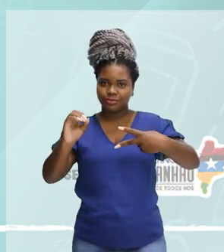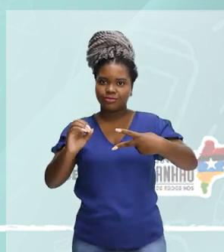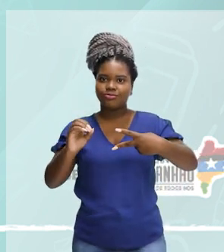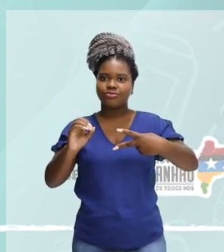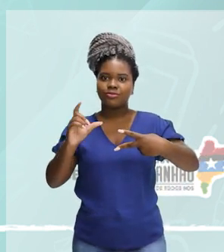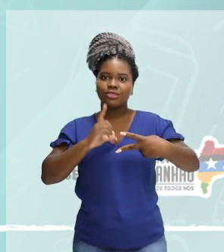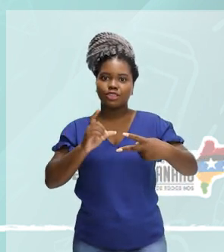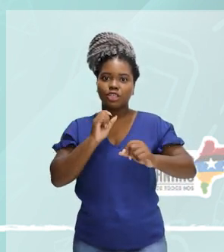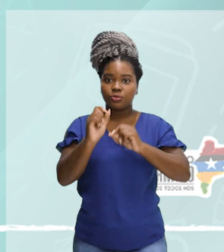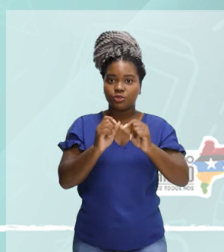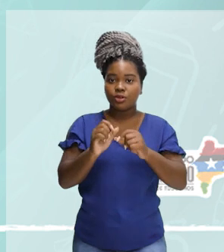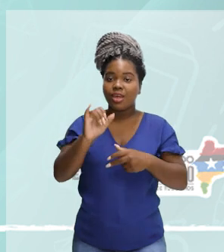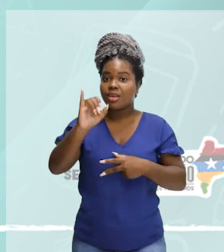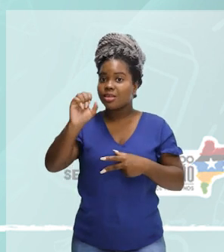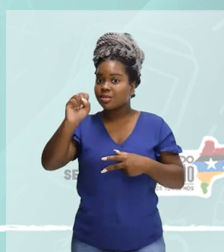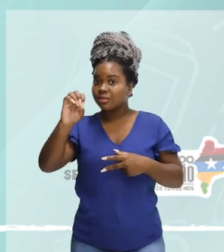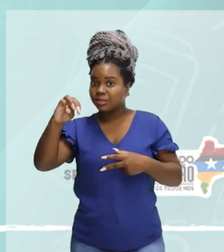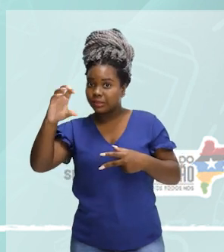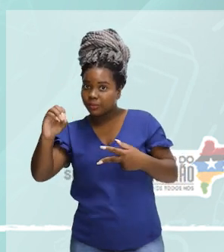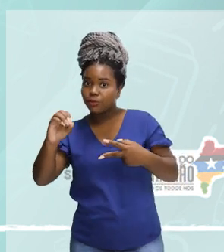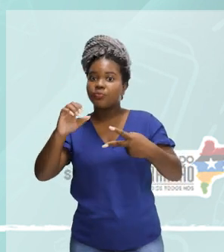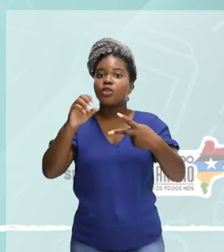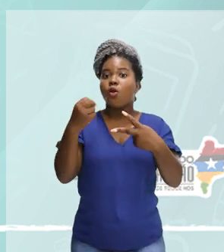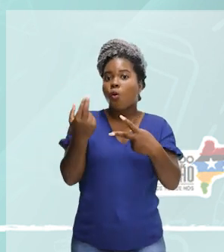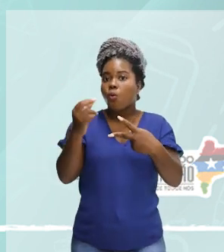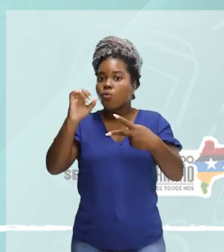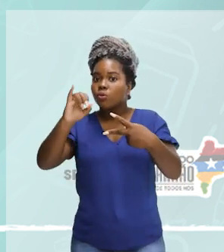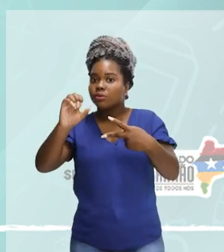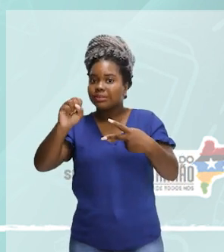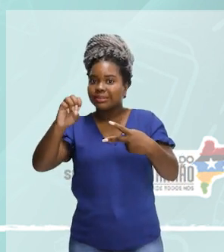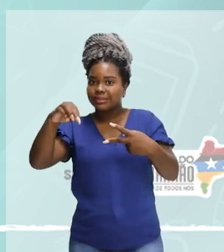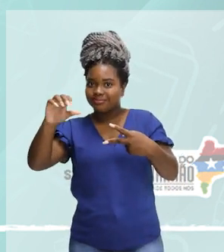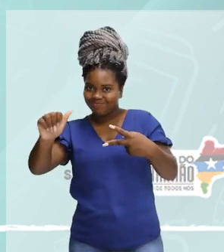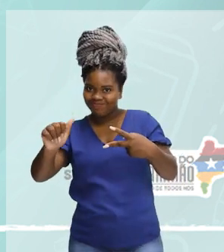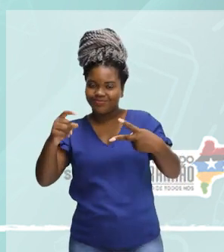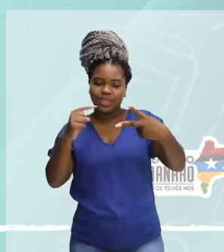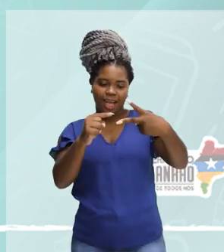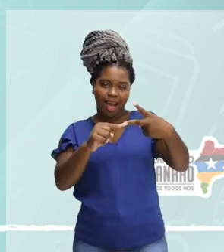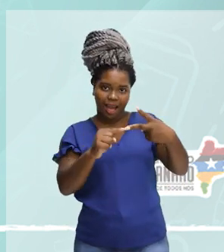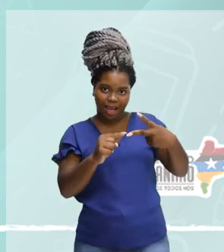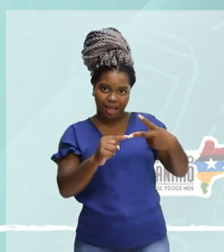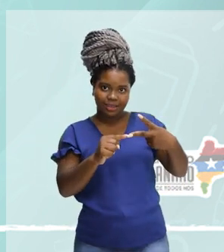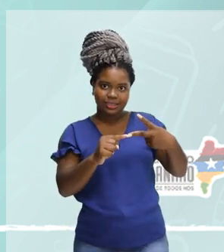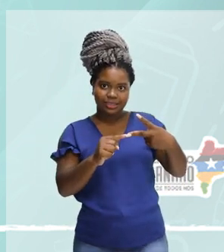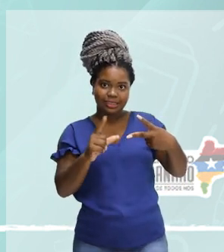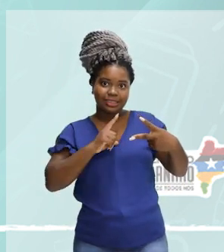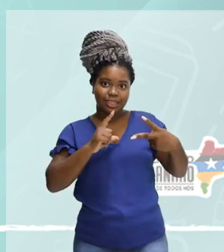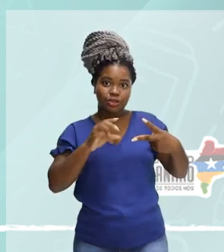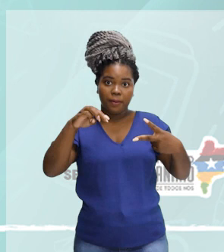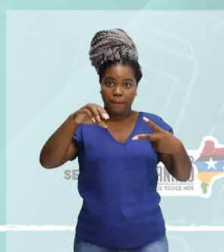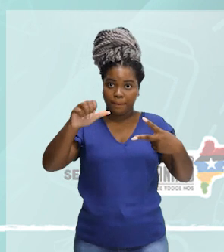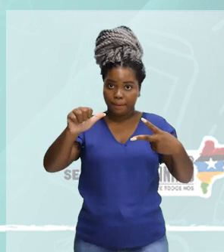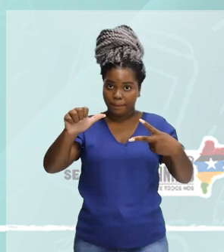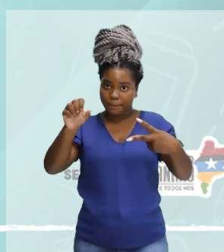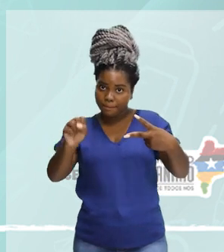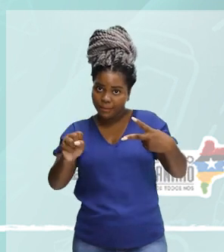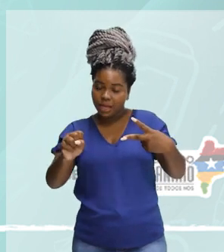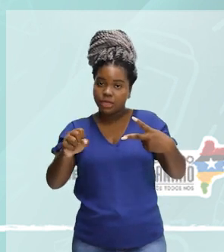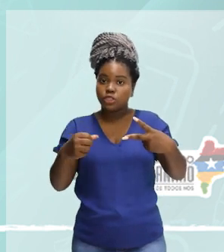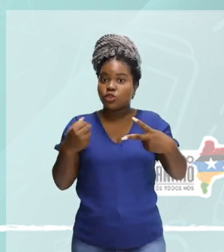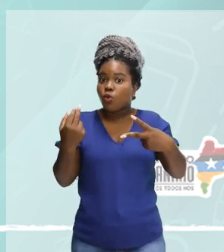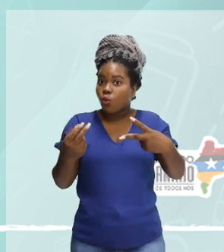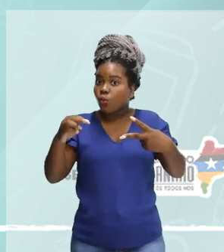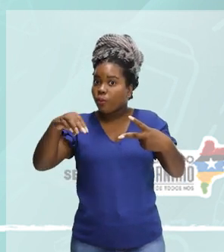adjetivo, tá? E aqui eu formo com partículas mais ou menos precedidas